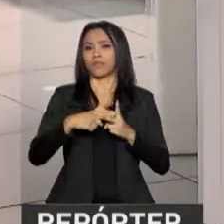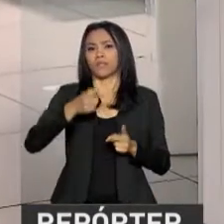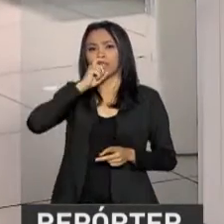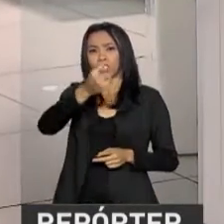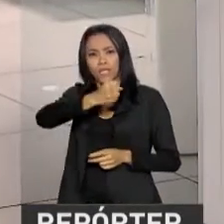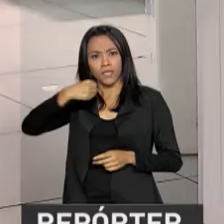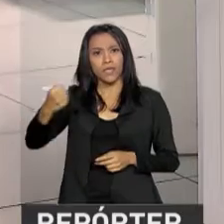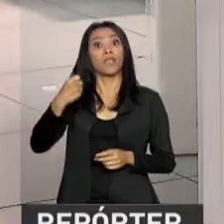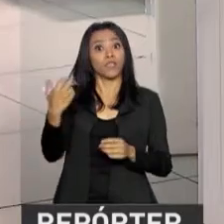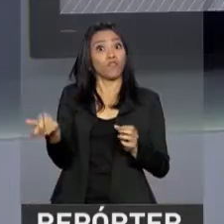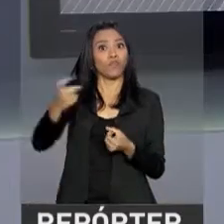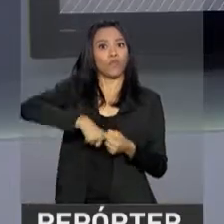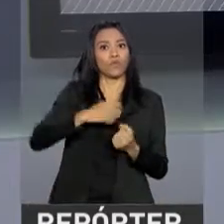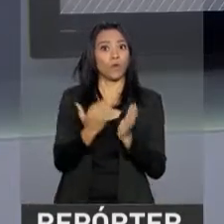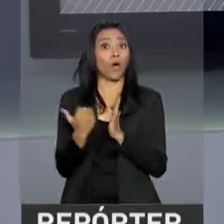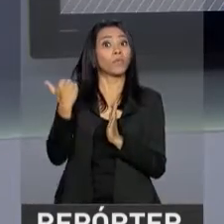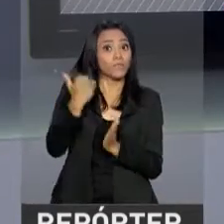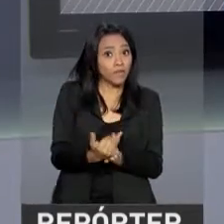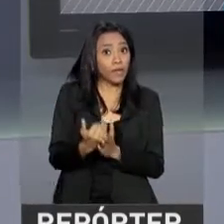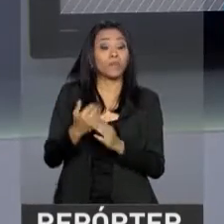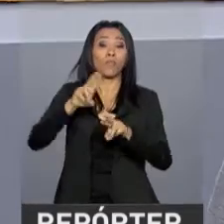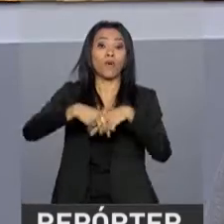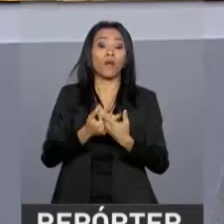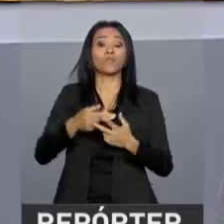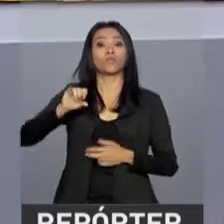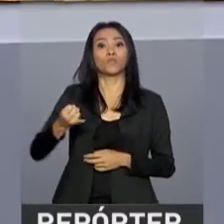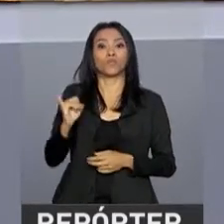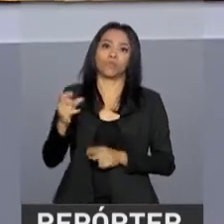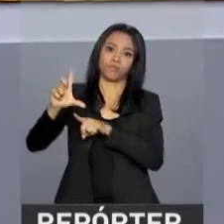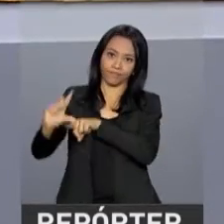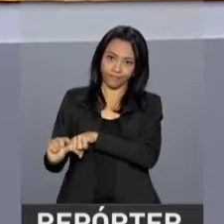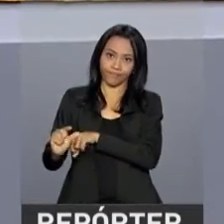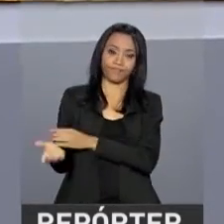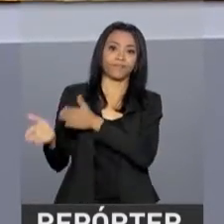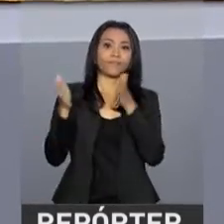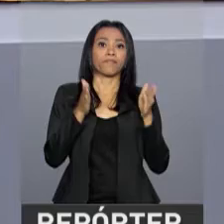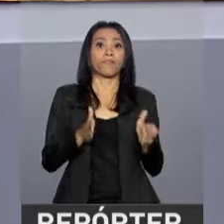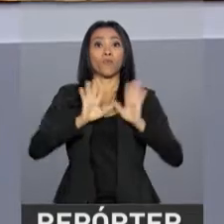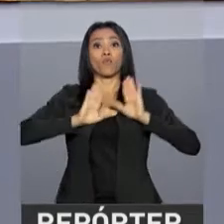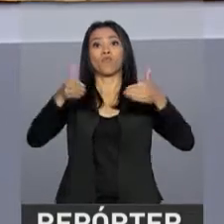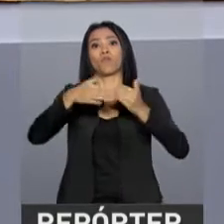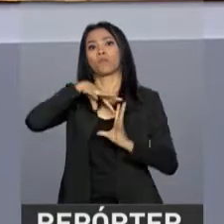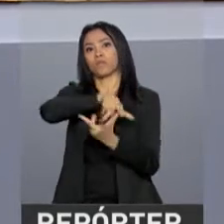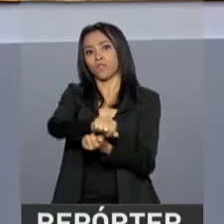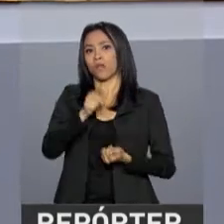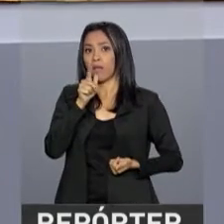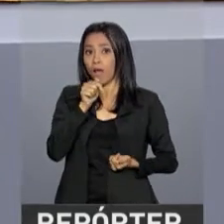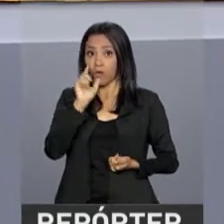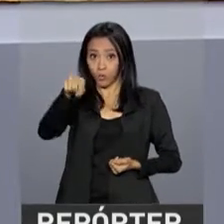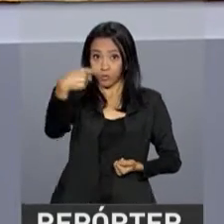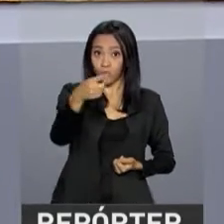voltaram a aumentar com a queda das taxas de juros o fórum mundial da água começa no próximo domingo aqui em